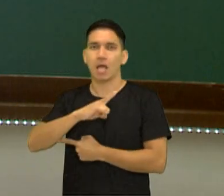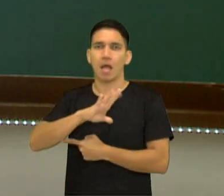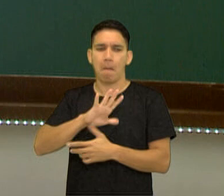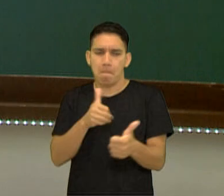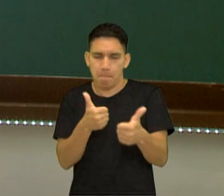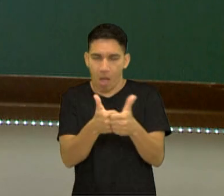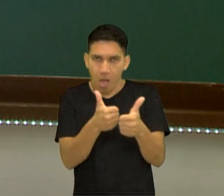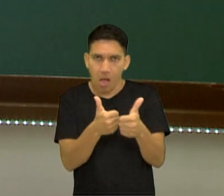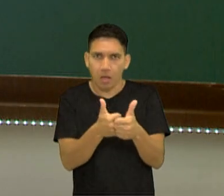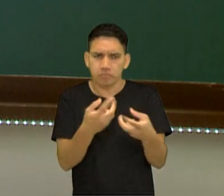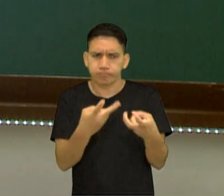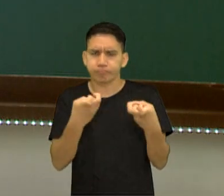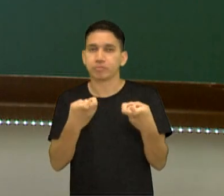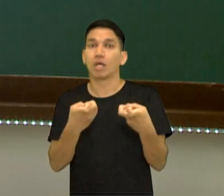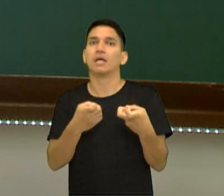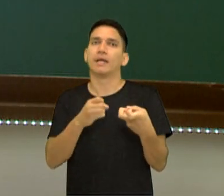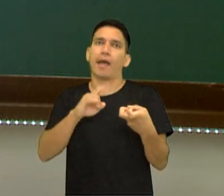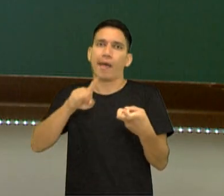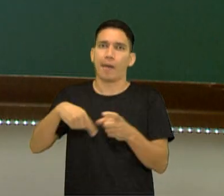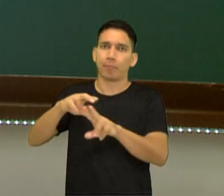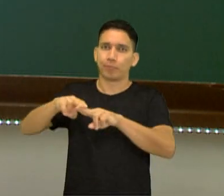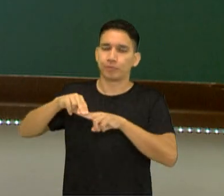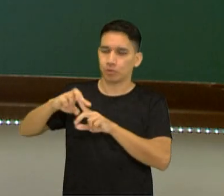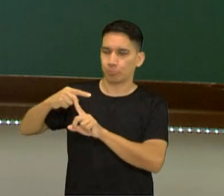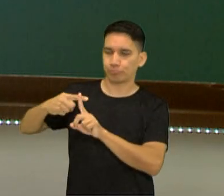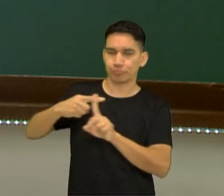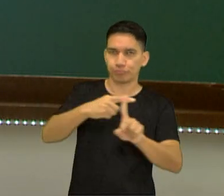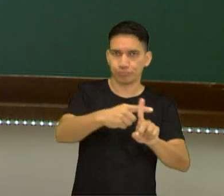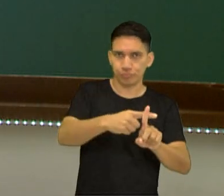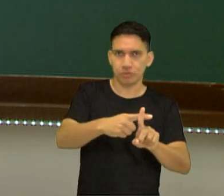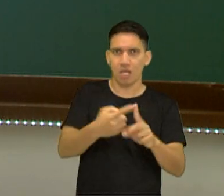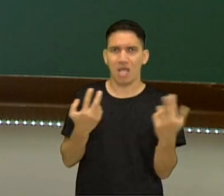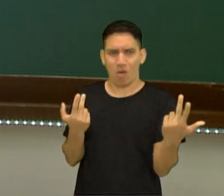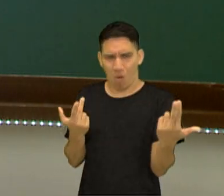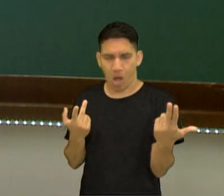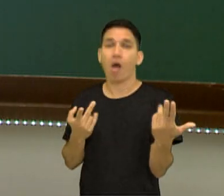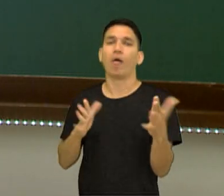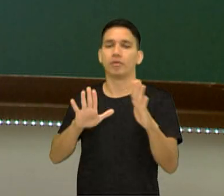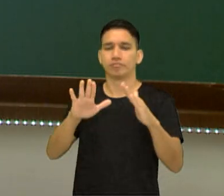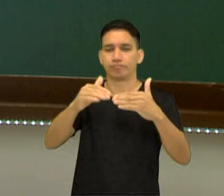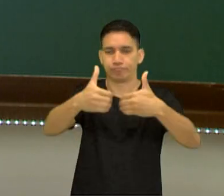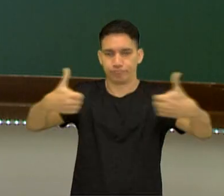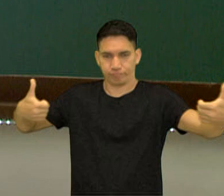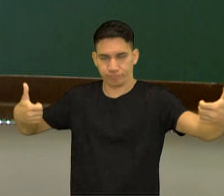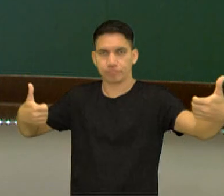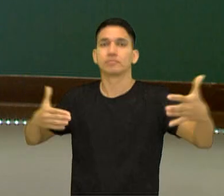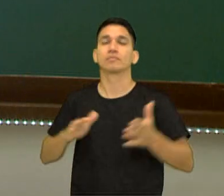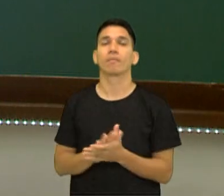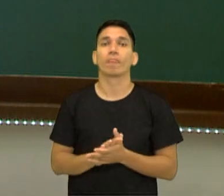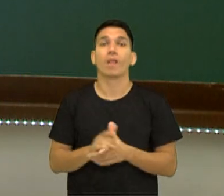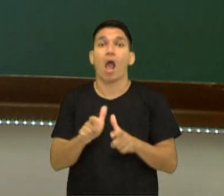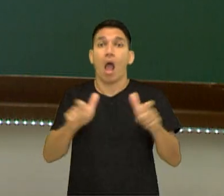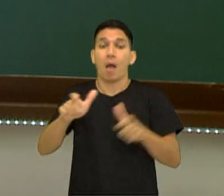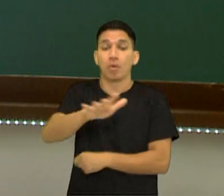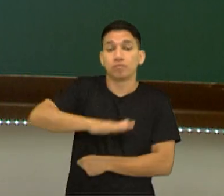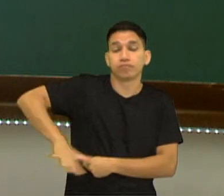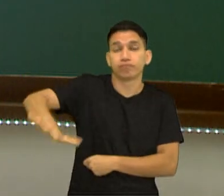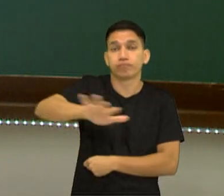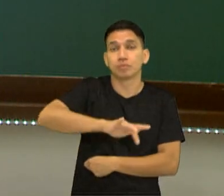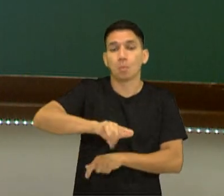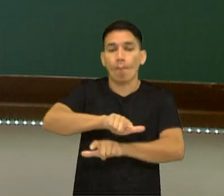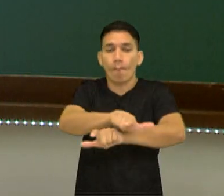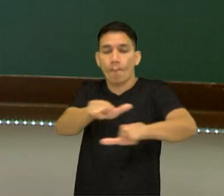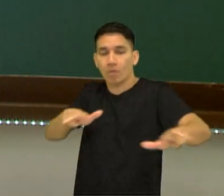porque cargas iguais se repelem, e aí teve um desviozinho, e a maior parte é espaço vazio, aonde ela passou